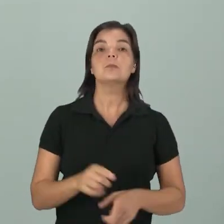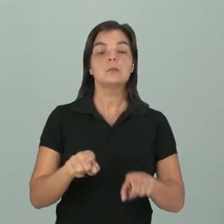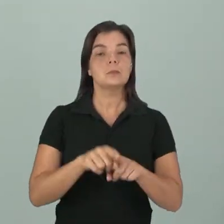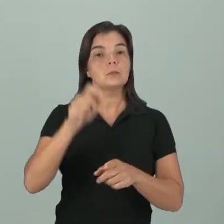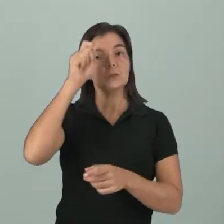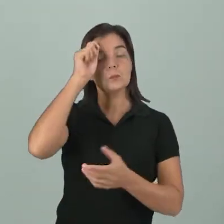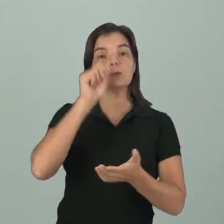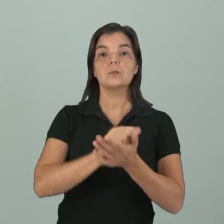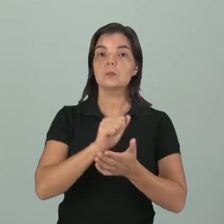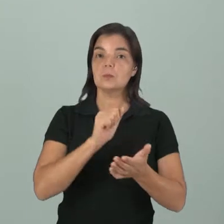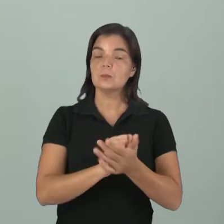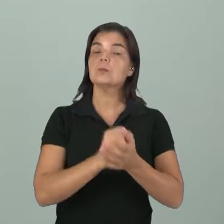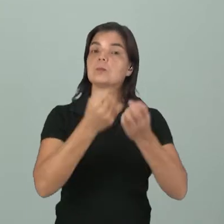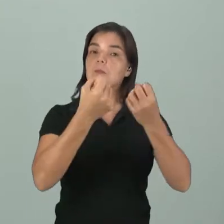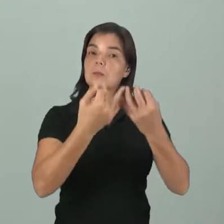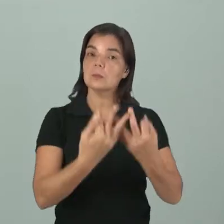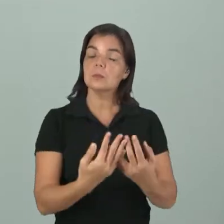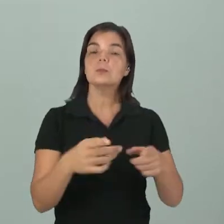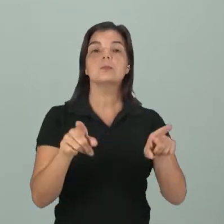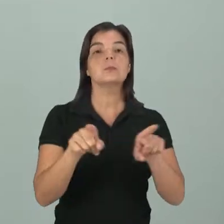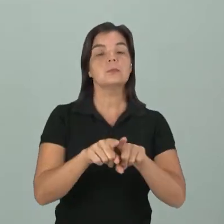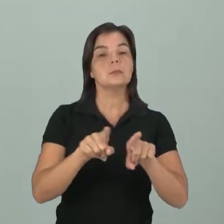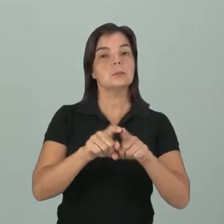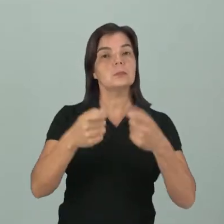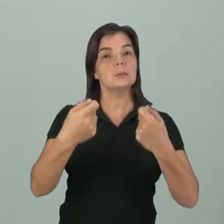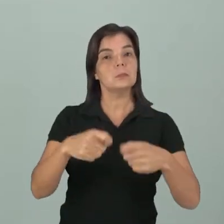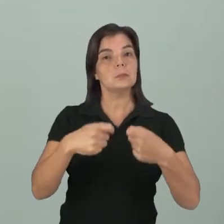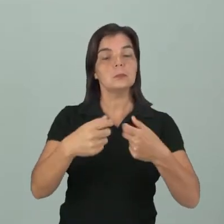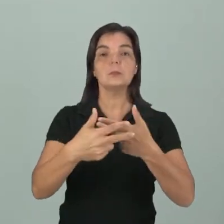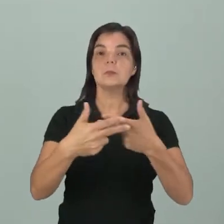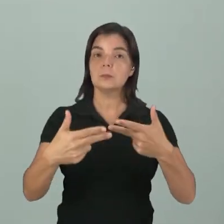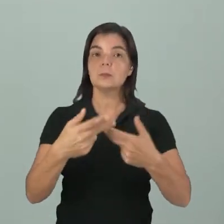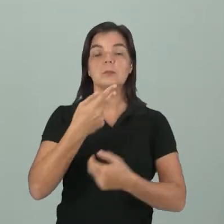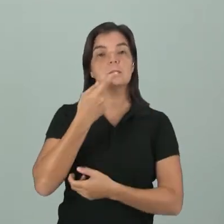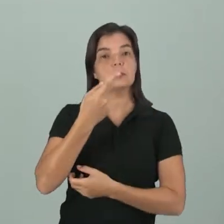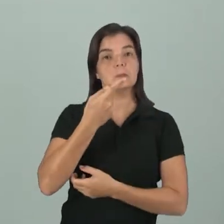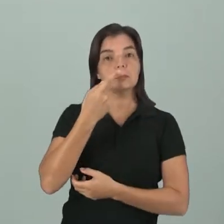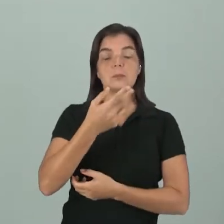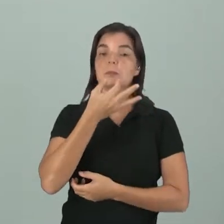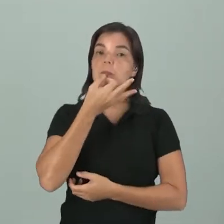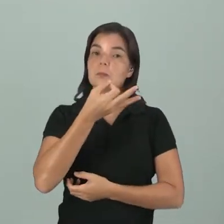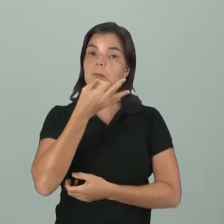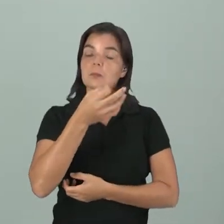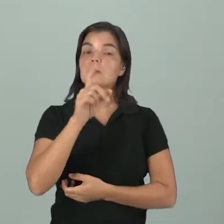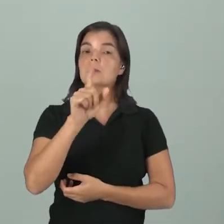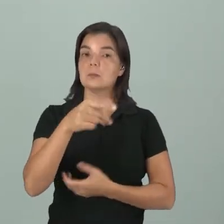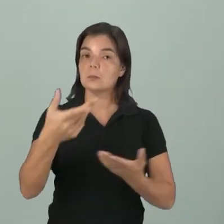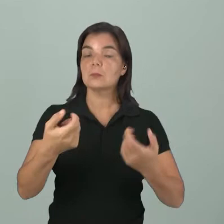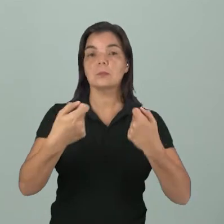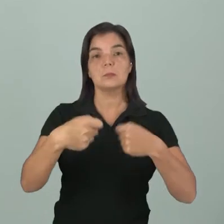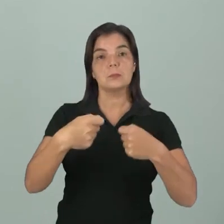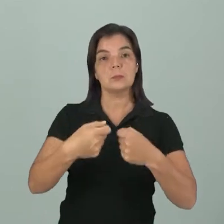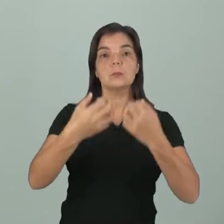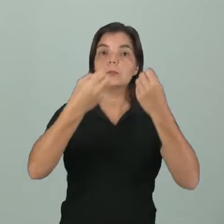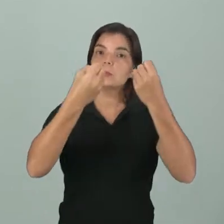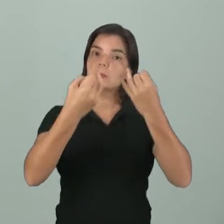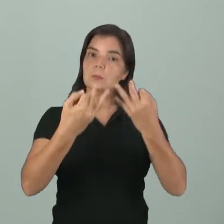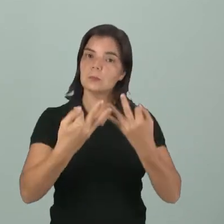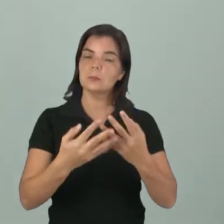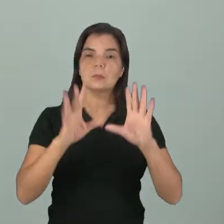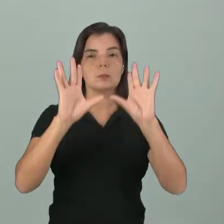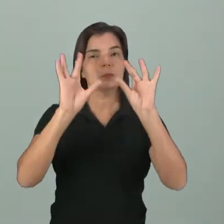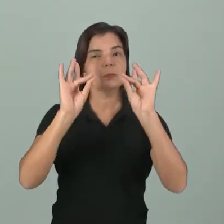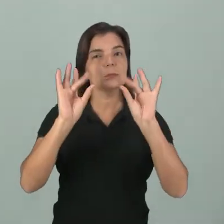que o autor defende. E para ele defender algo que ele fala, a opinião dele, ele precisa justificar,